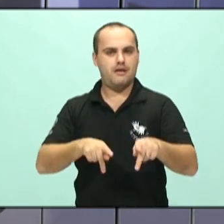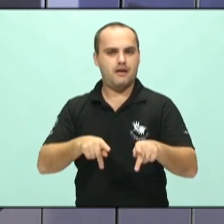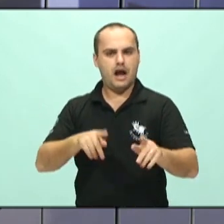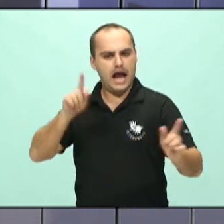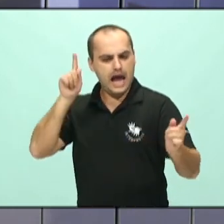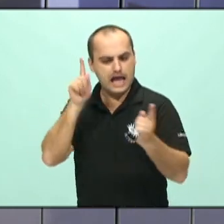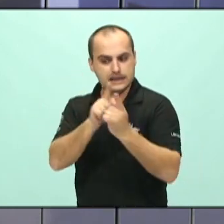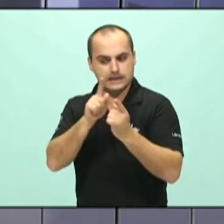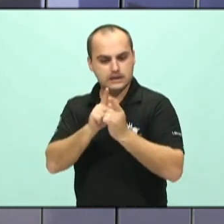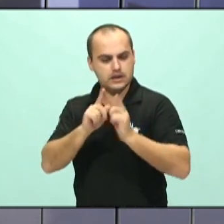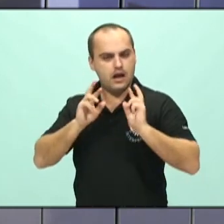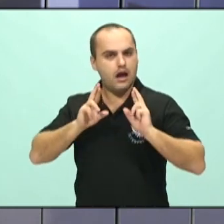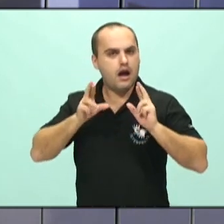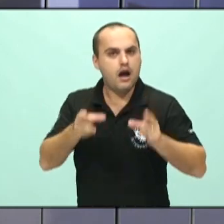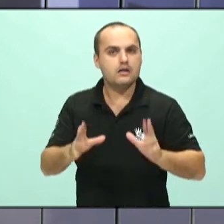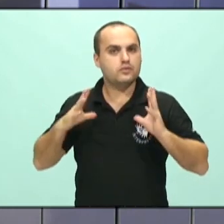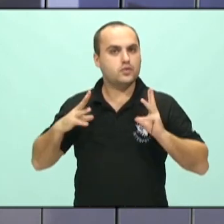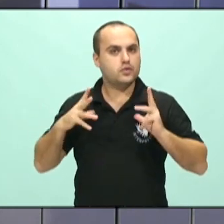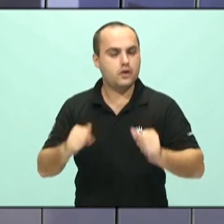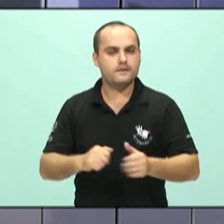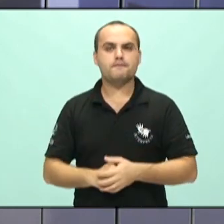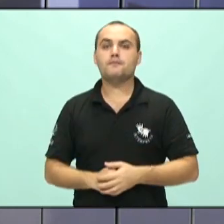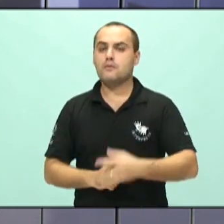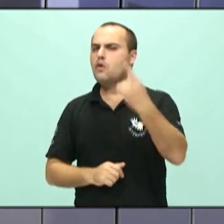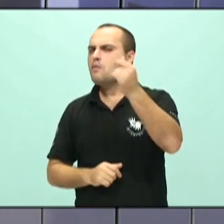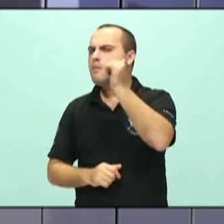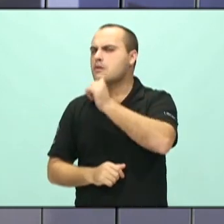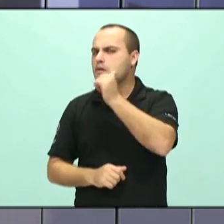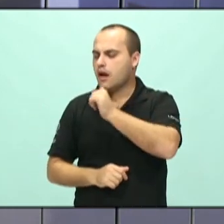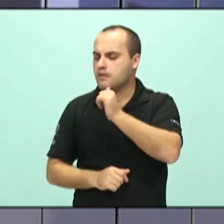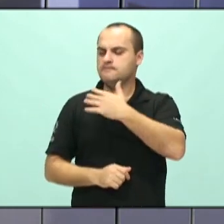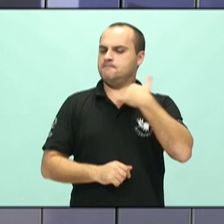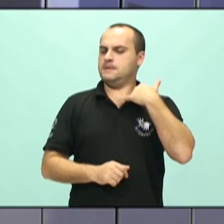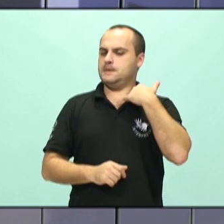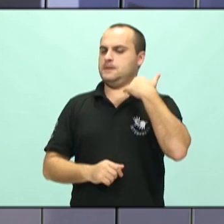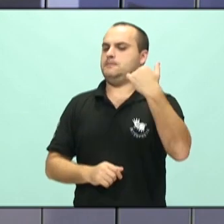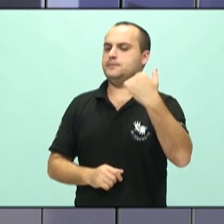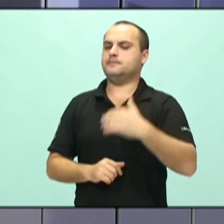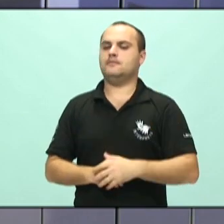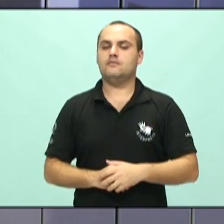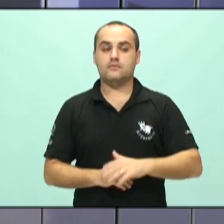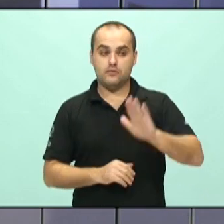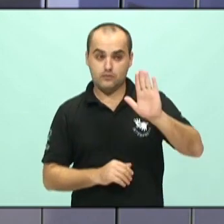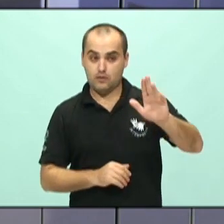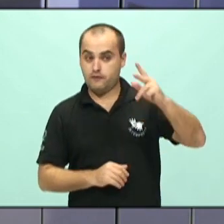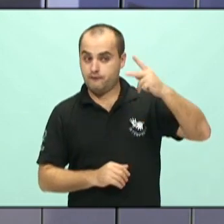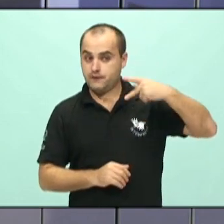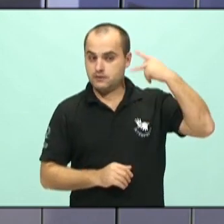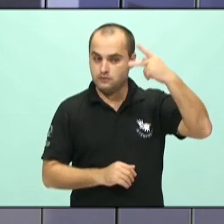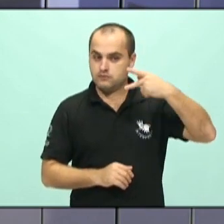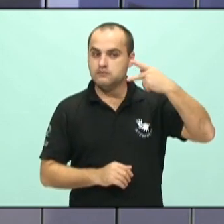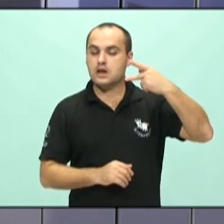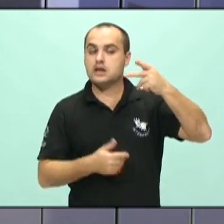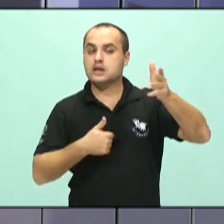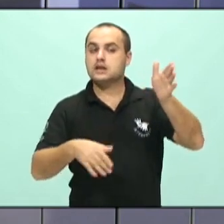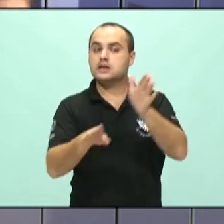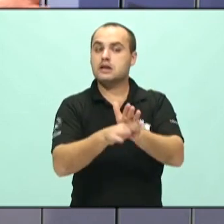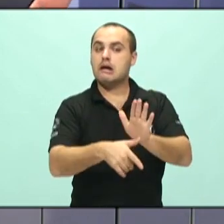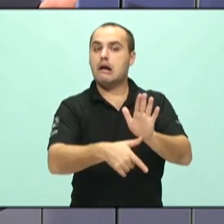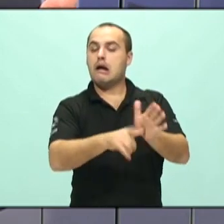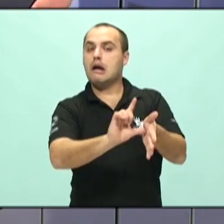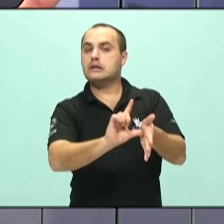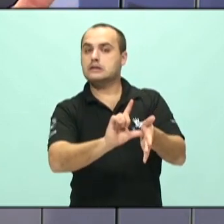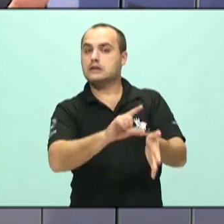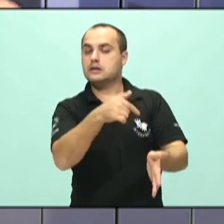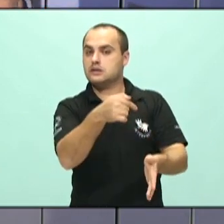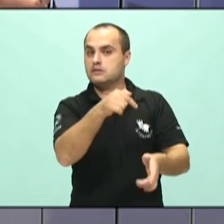região. Aí uma paciente me chamou, disse, ô vereador, a gente está chegando lá antes das 7 da manhã, porque só abre às 7, e a gente tem que ficar